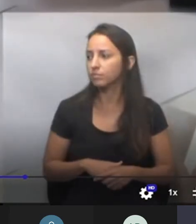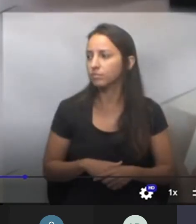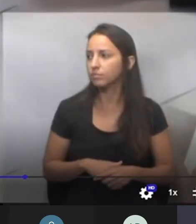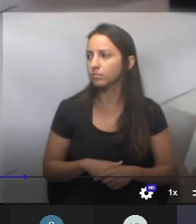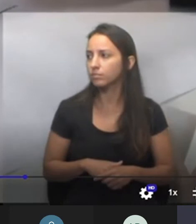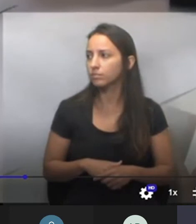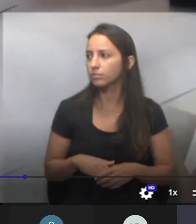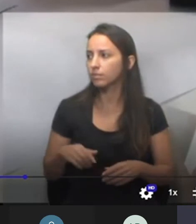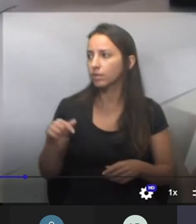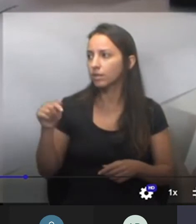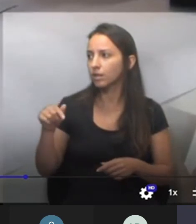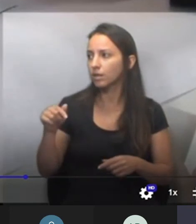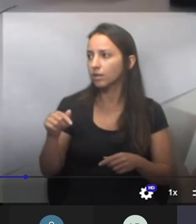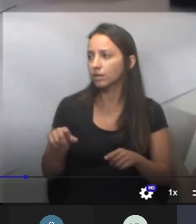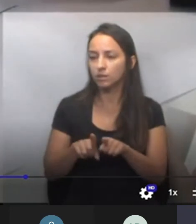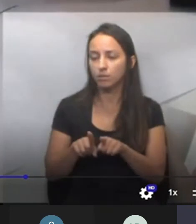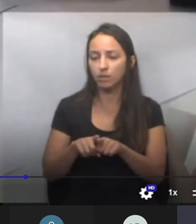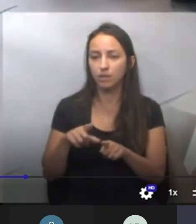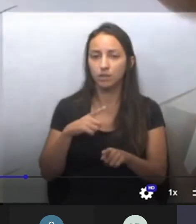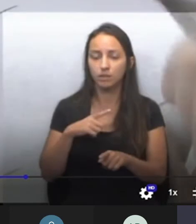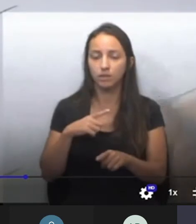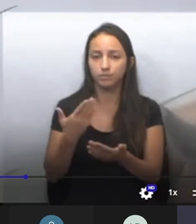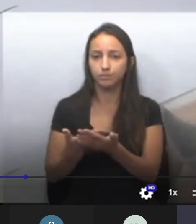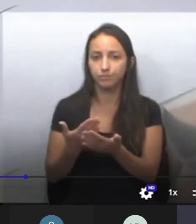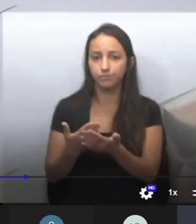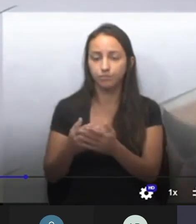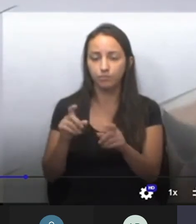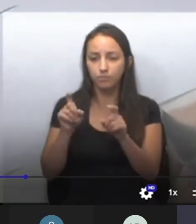Que ainda tinha a sala de informática.